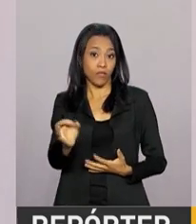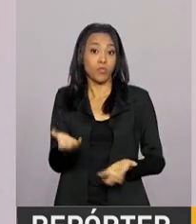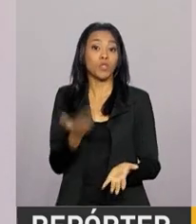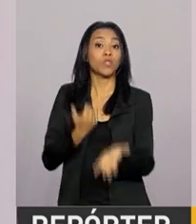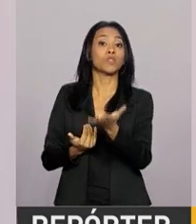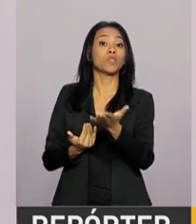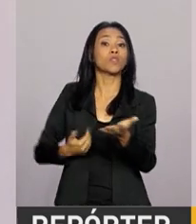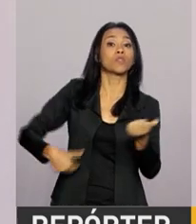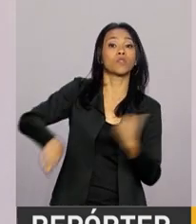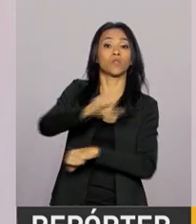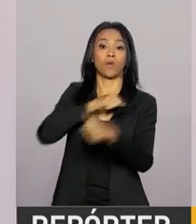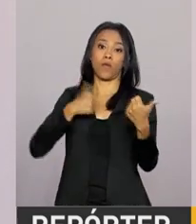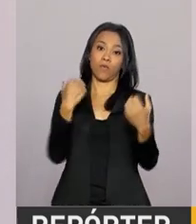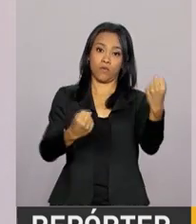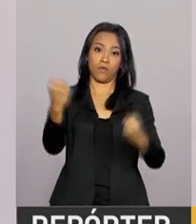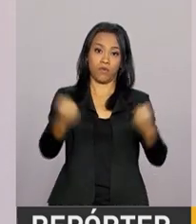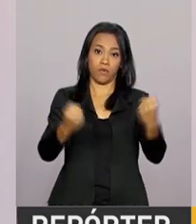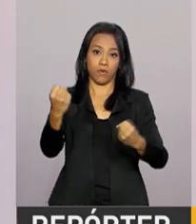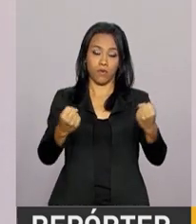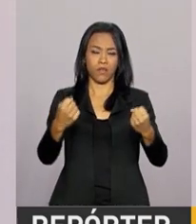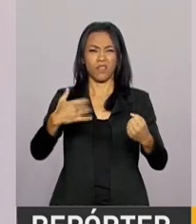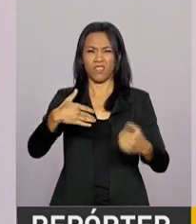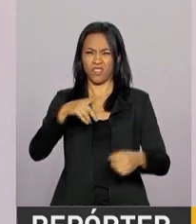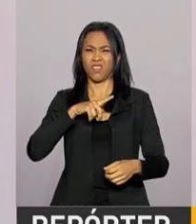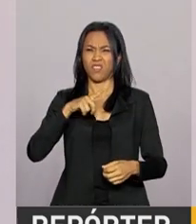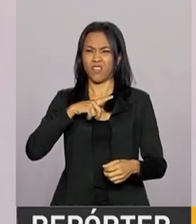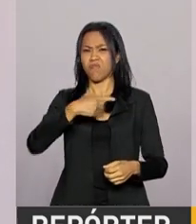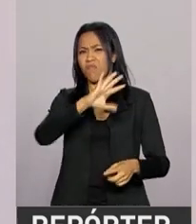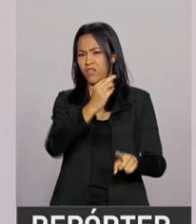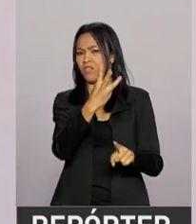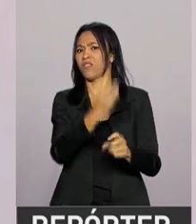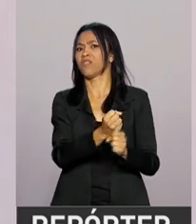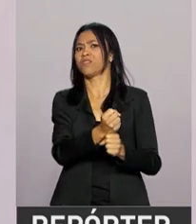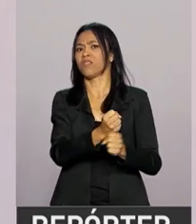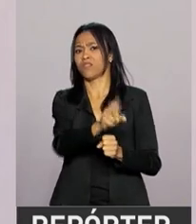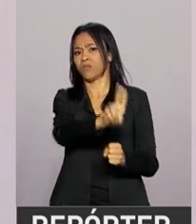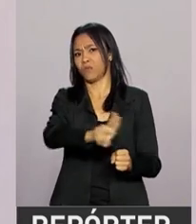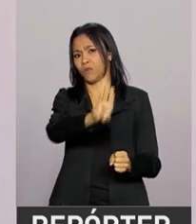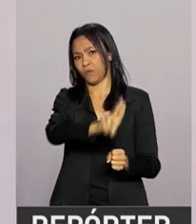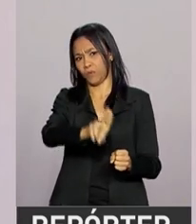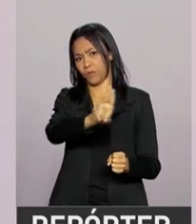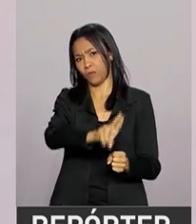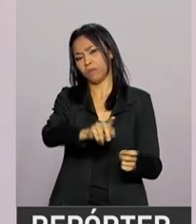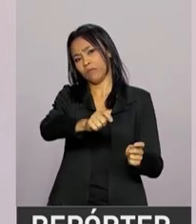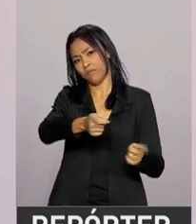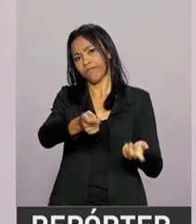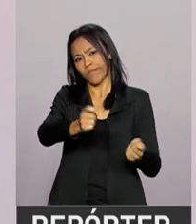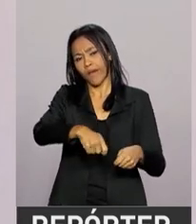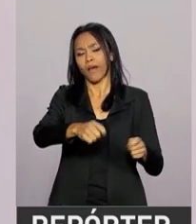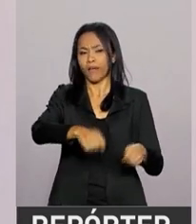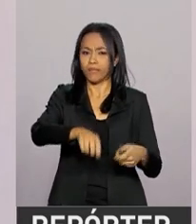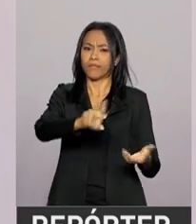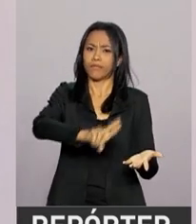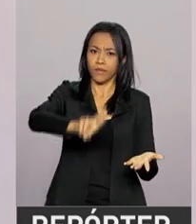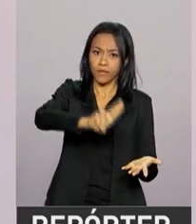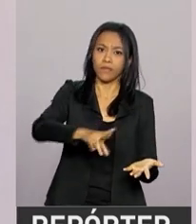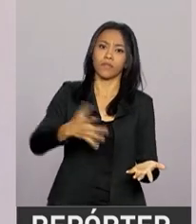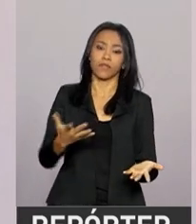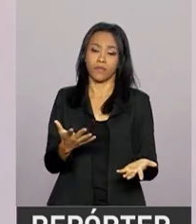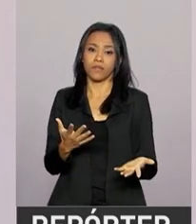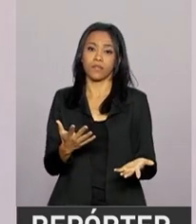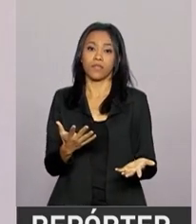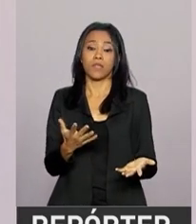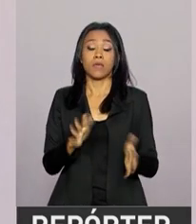têm mais de três anos que um branco três anos o consumidor ela está em condições de utilização então